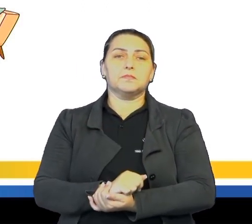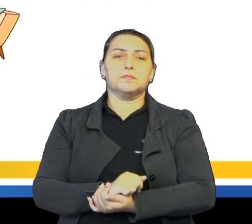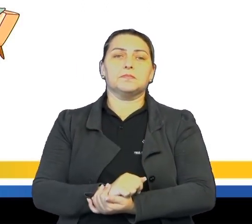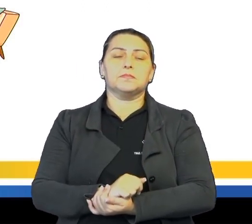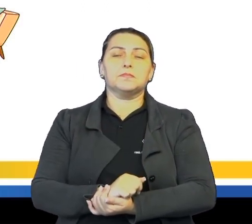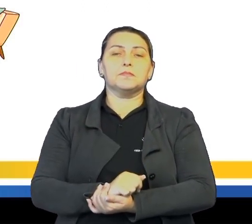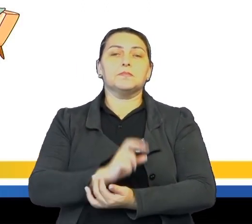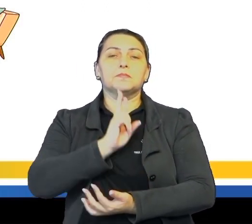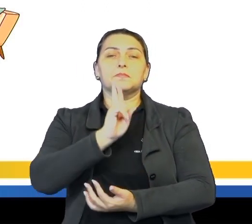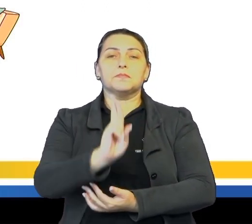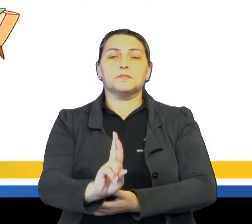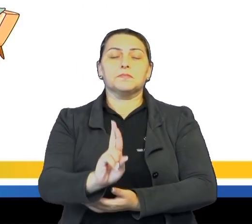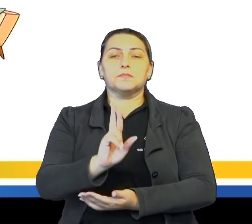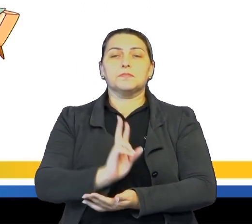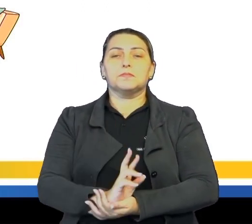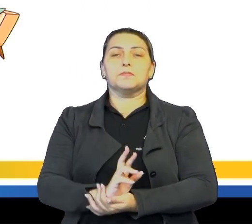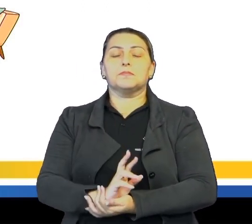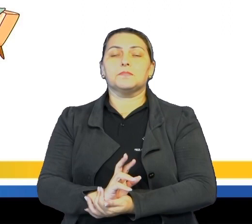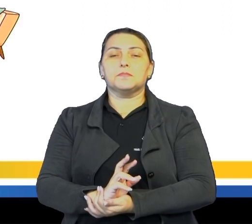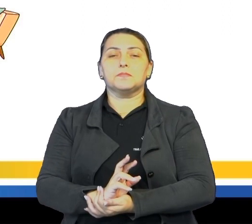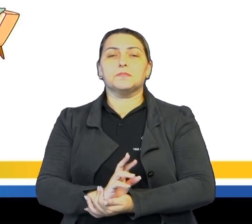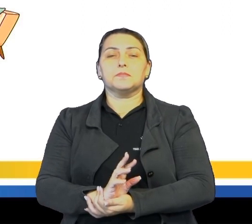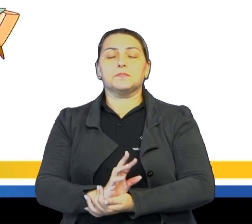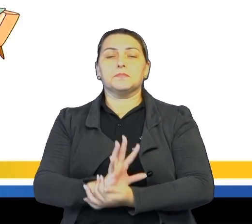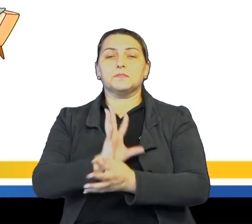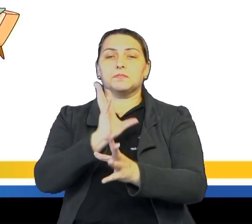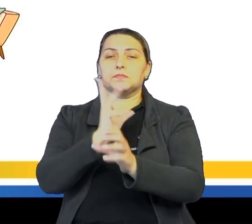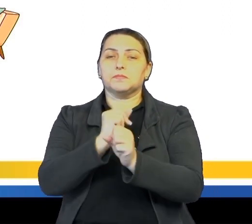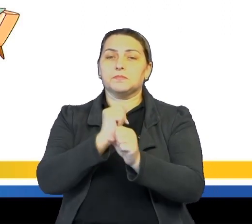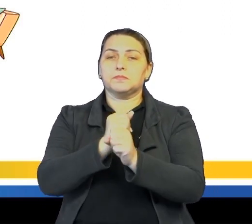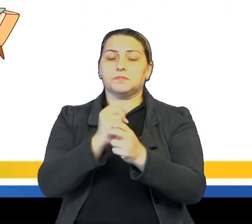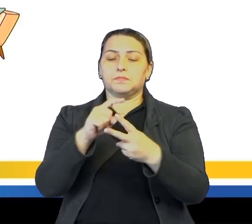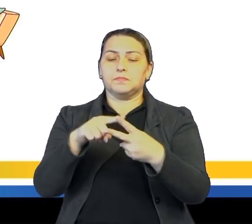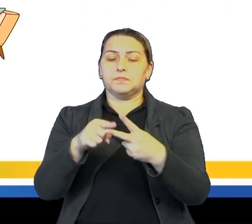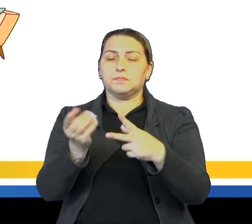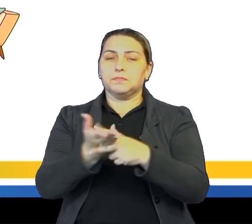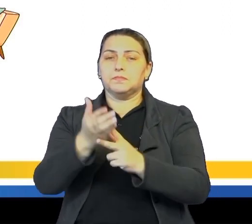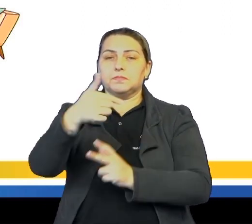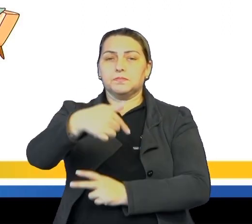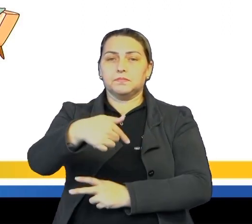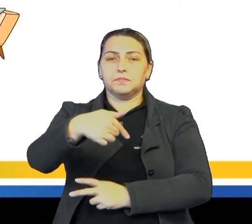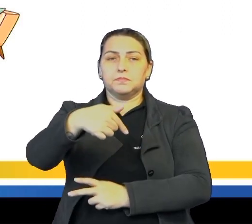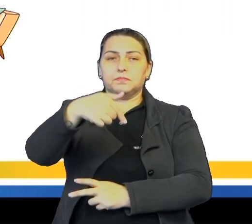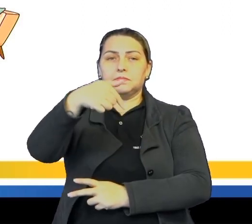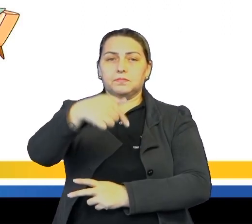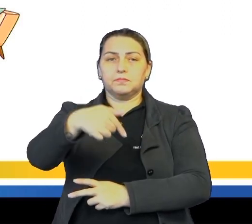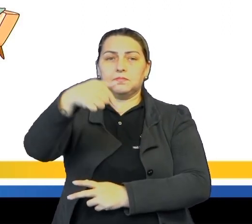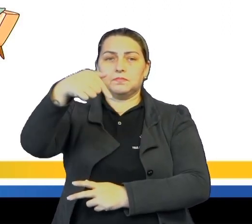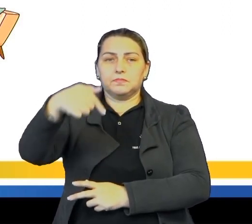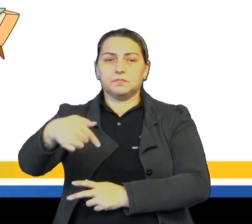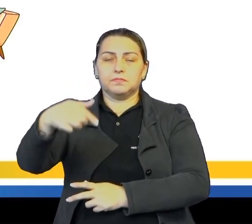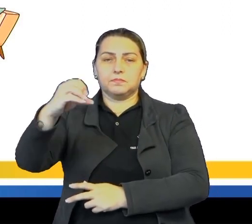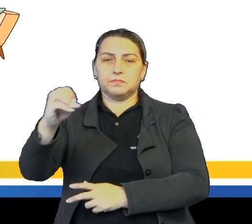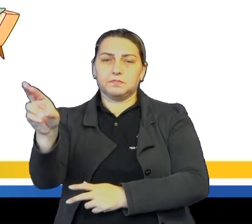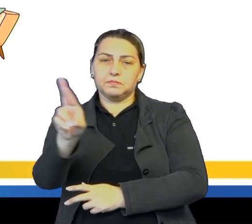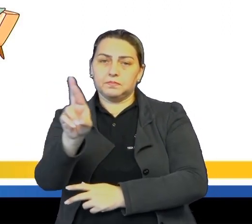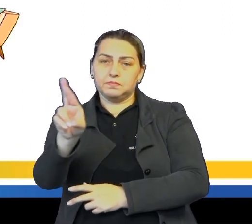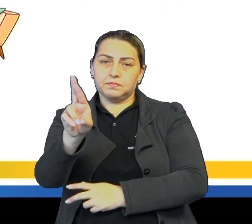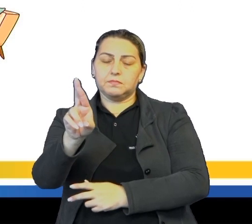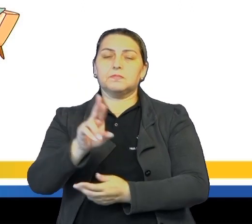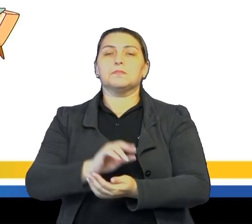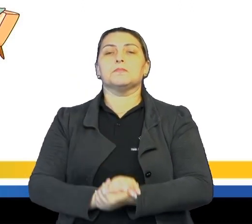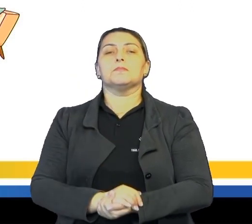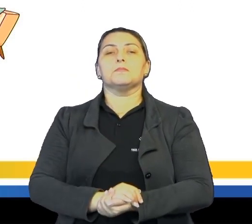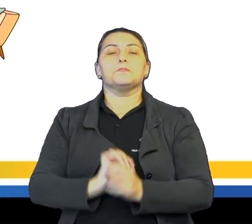Professor então o resultado para essa adição dessas duas parcelas é tem 770